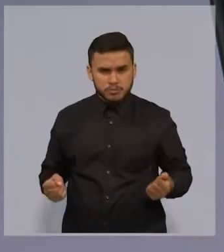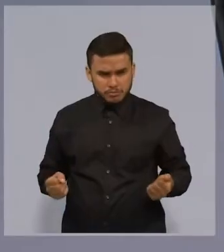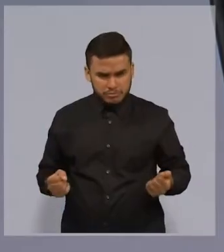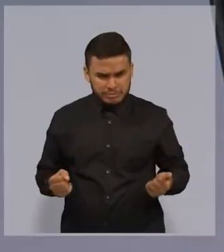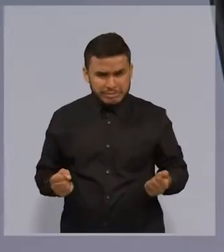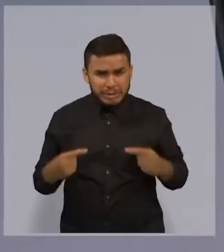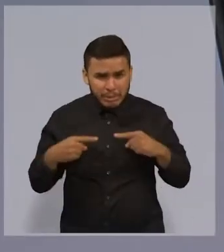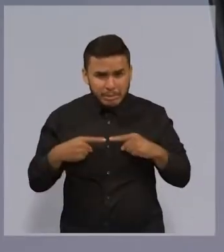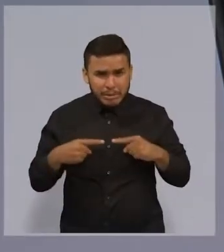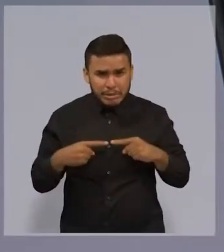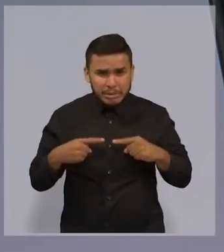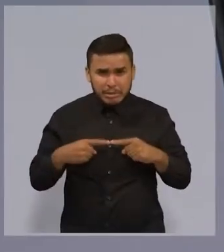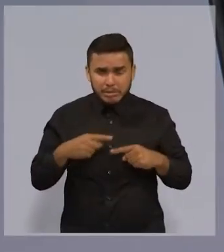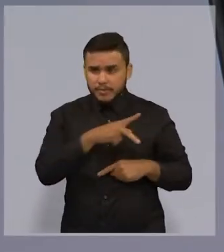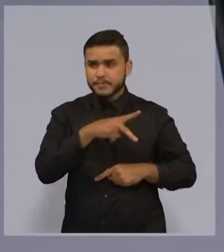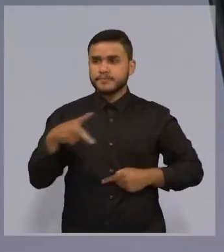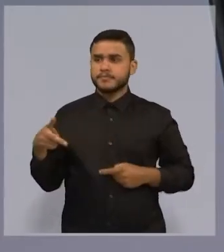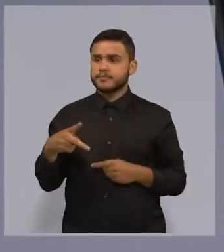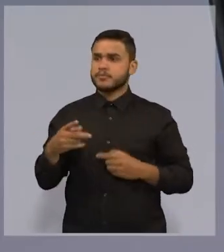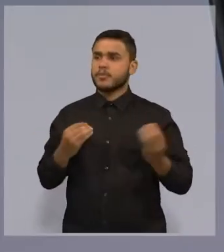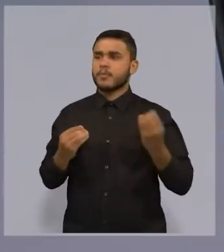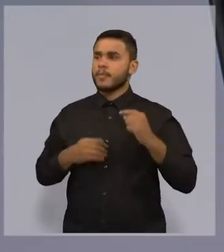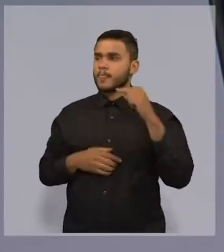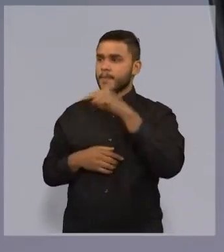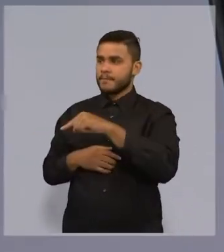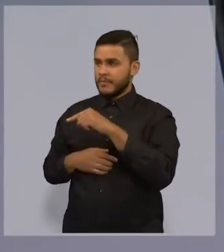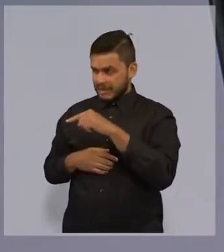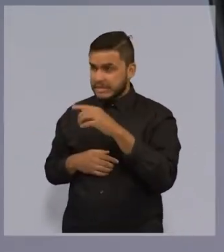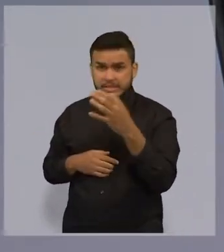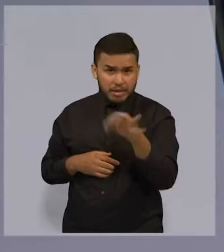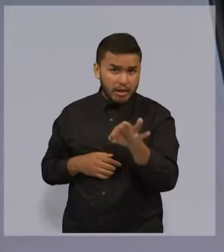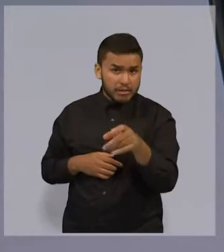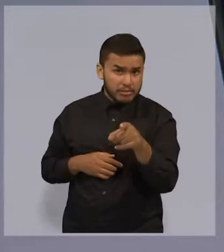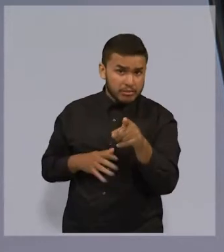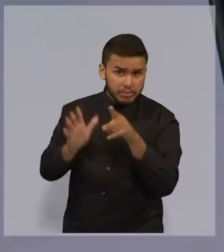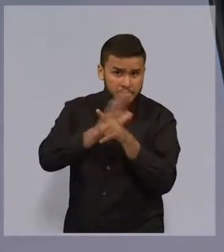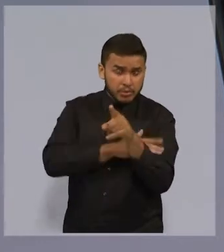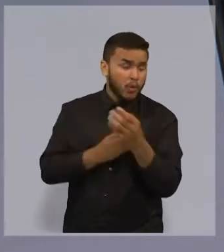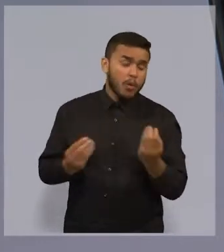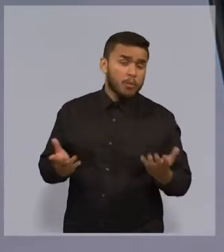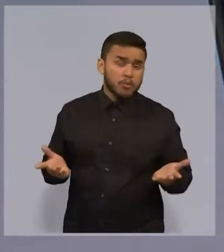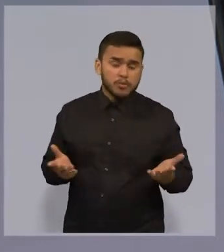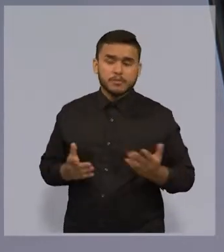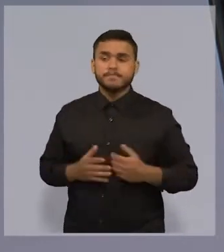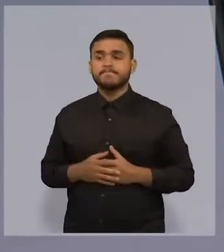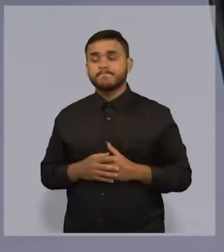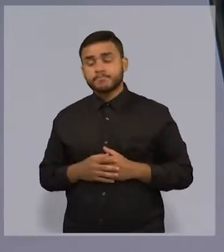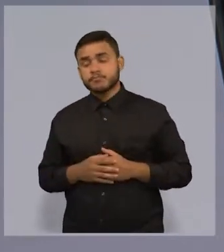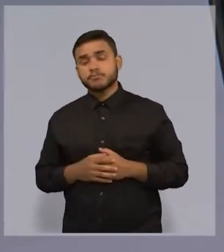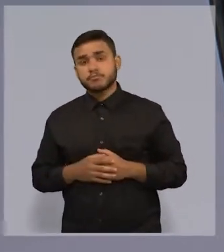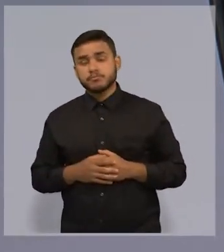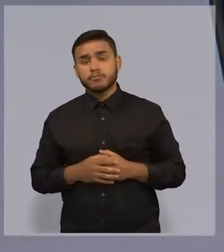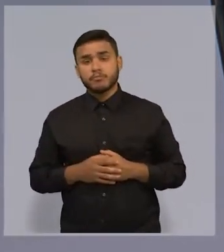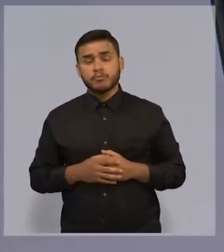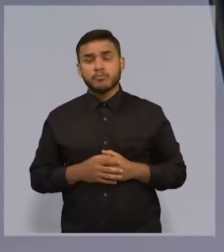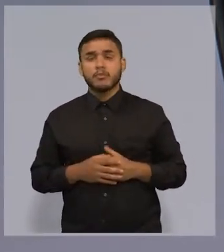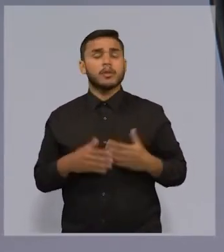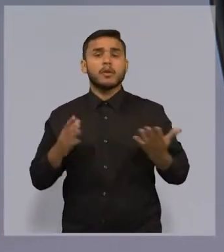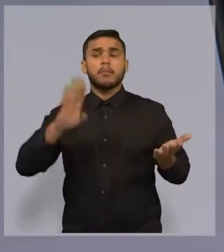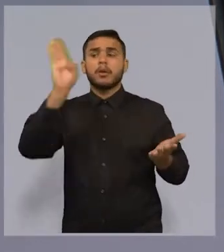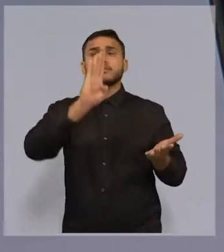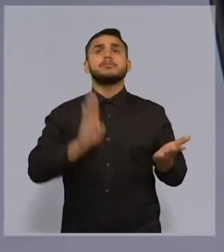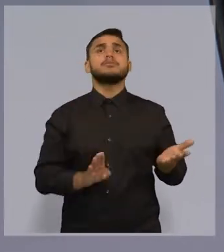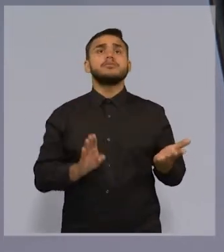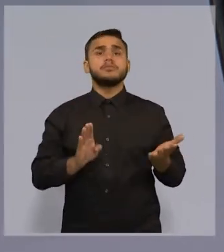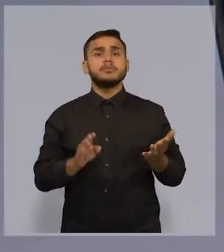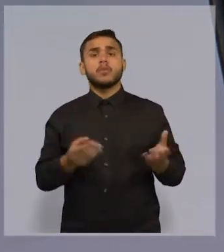do Ministério Público, com o próprio indiciado, no caso, o filho, é um senador? Equívoco, Então, é um equívoco. Como é que a